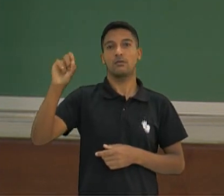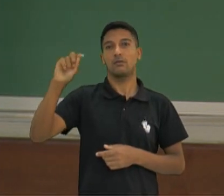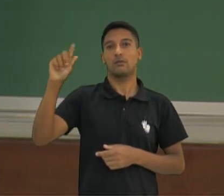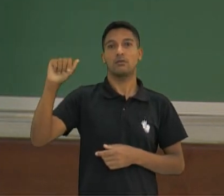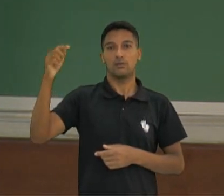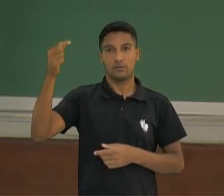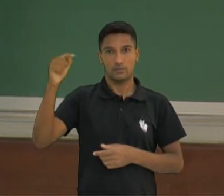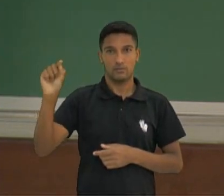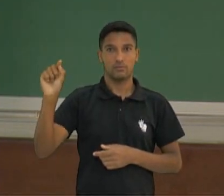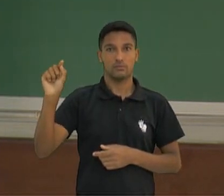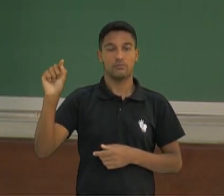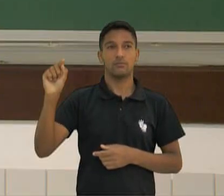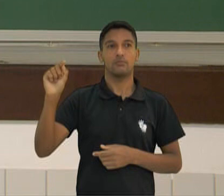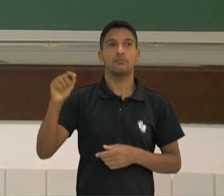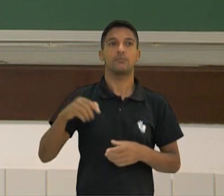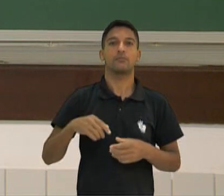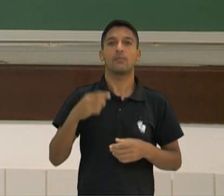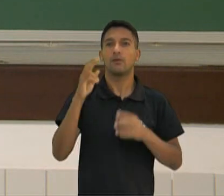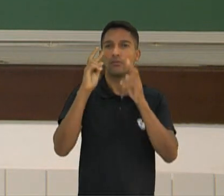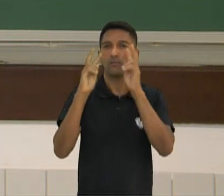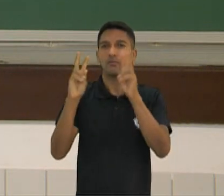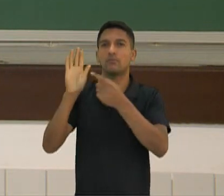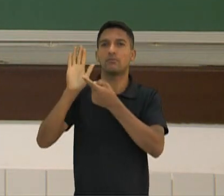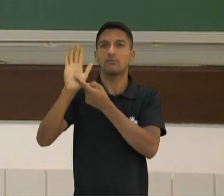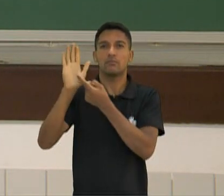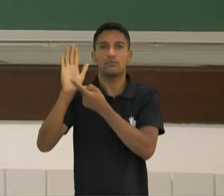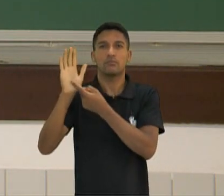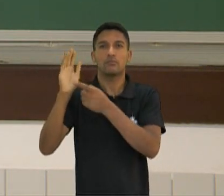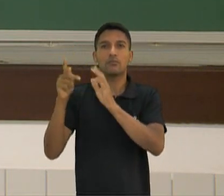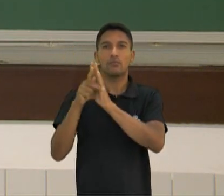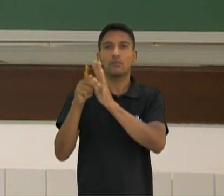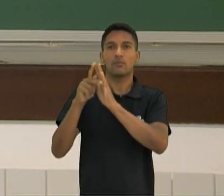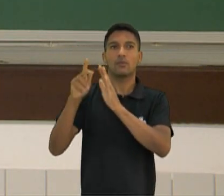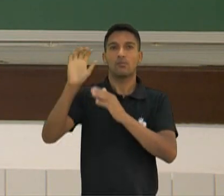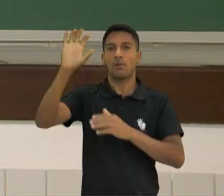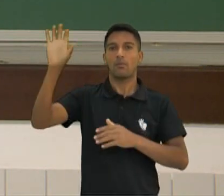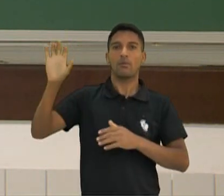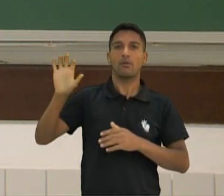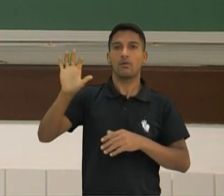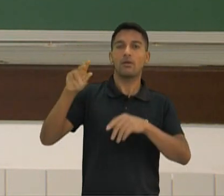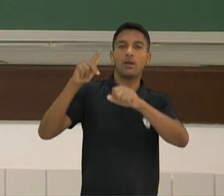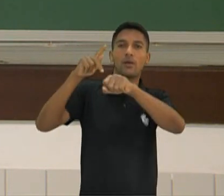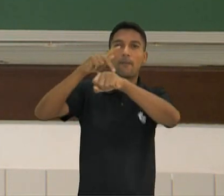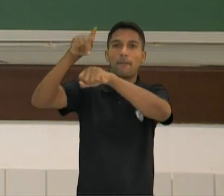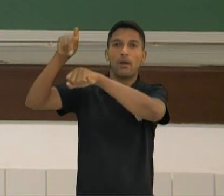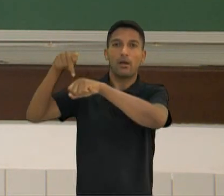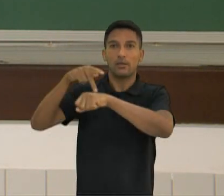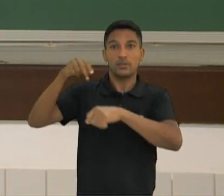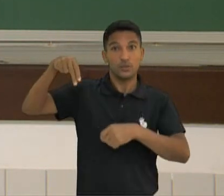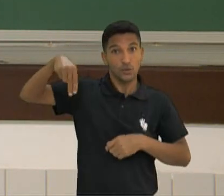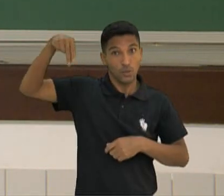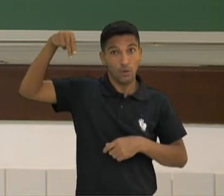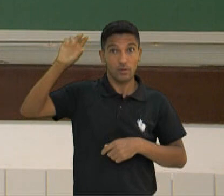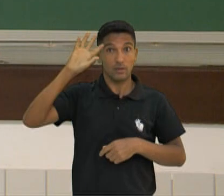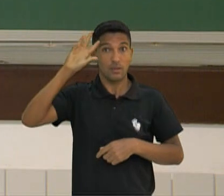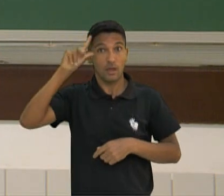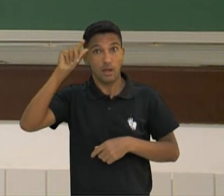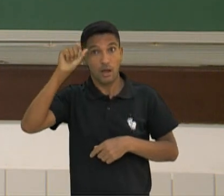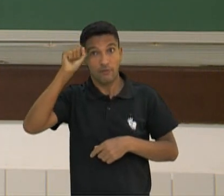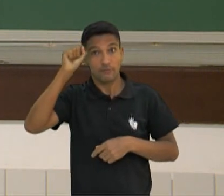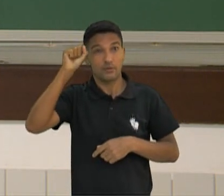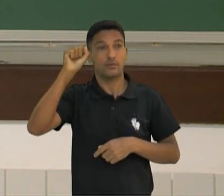uma regionalização diferenciada que enfoca principalmente os países do norte da África que estão na